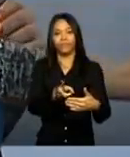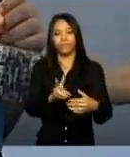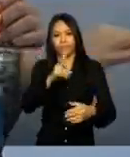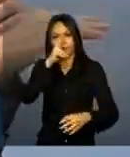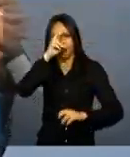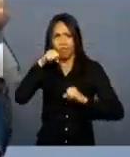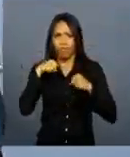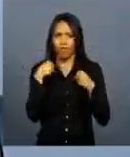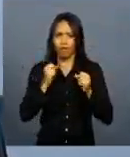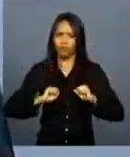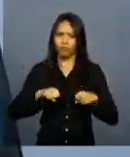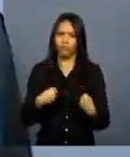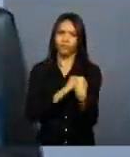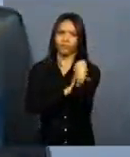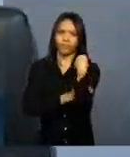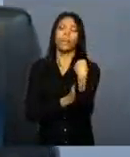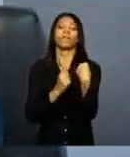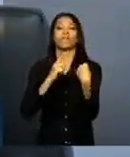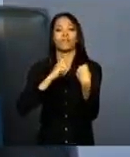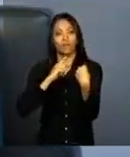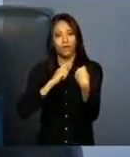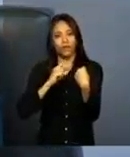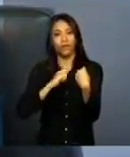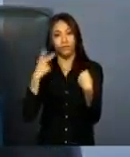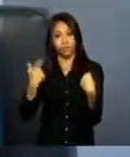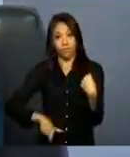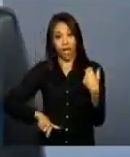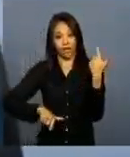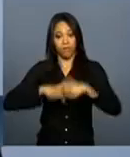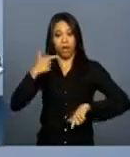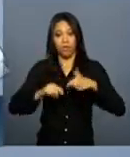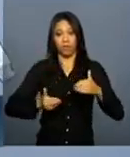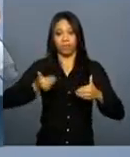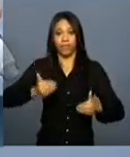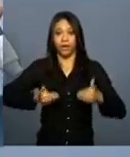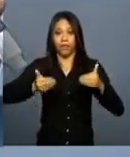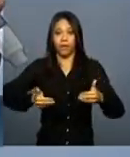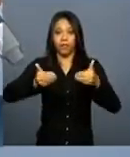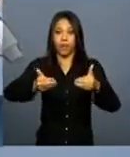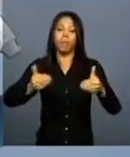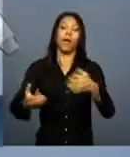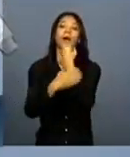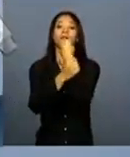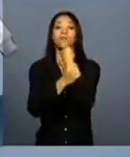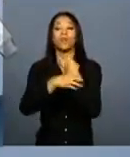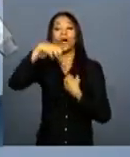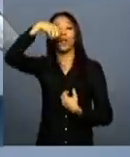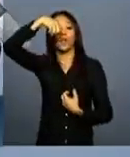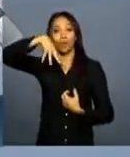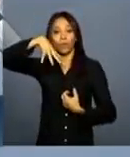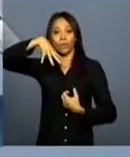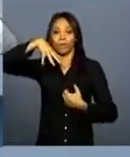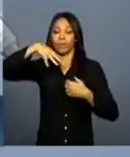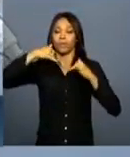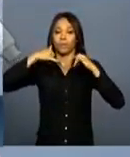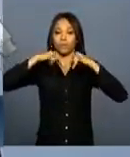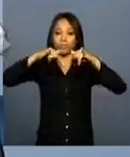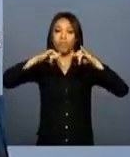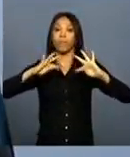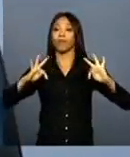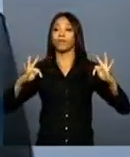fortemente, porque a gente ainda tem espaço não só para avançar, não só para garantir o luz para todos, lá para o seu Cosme e para tantos